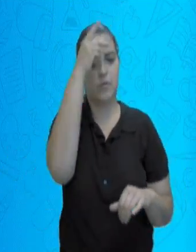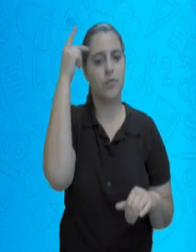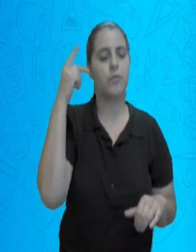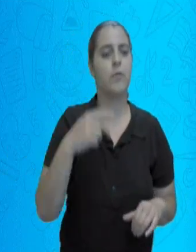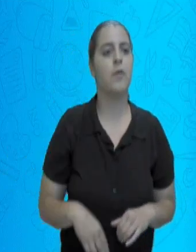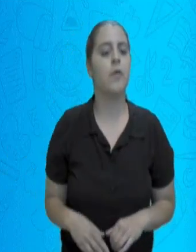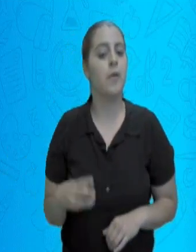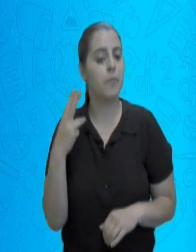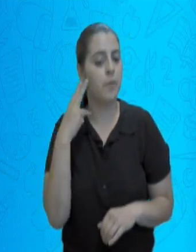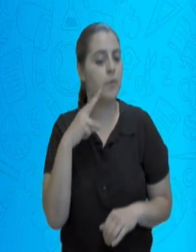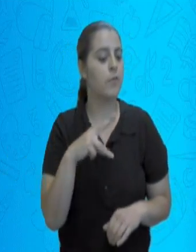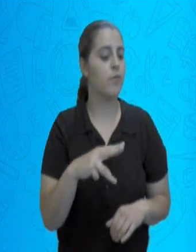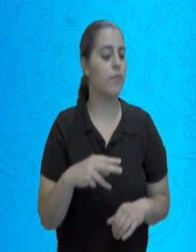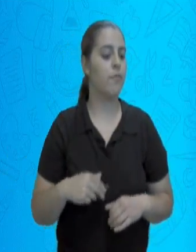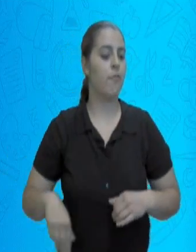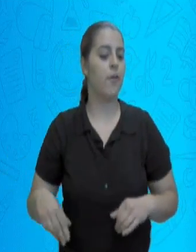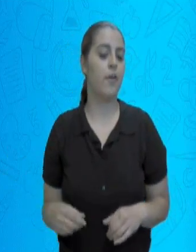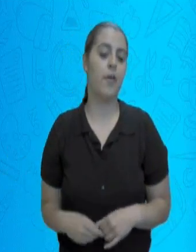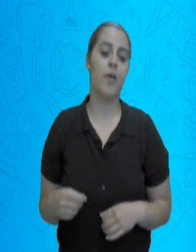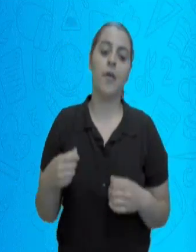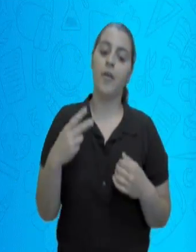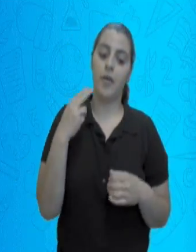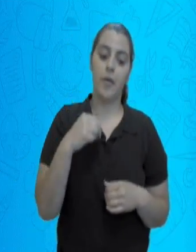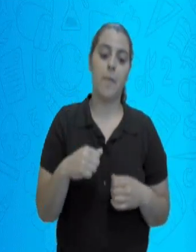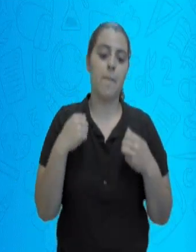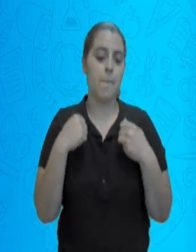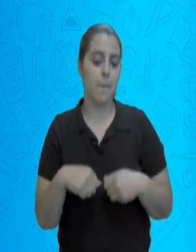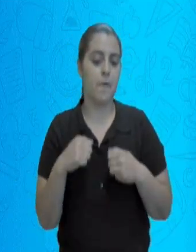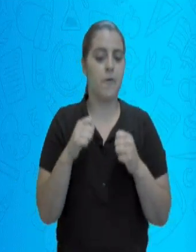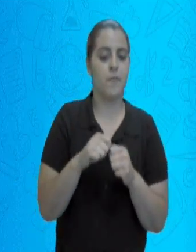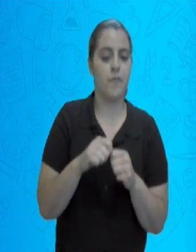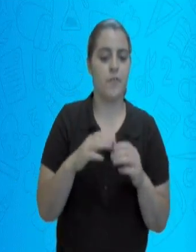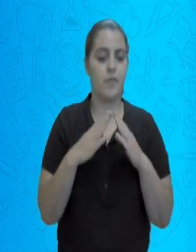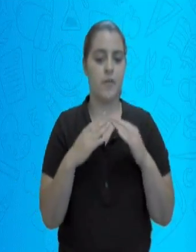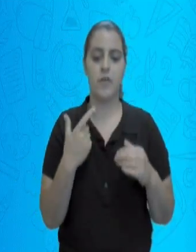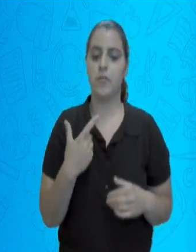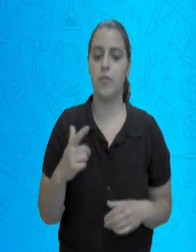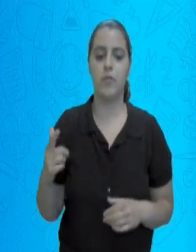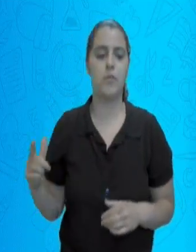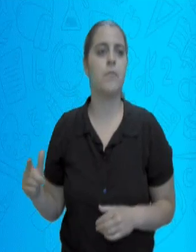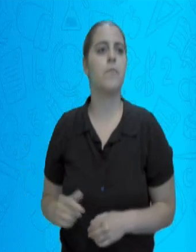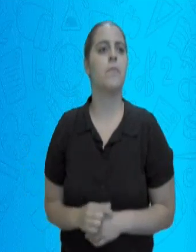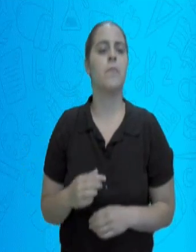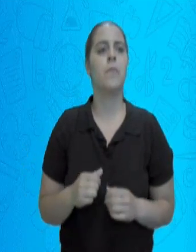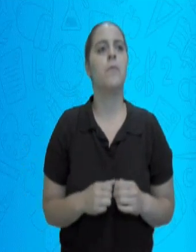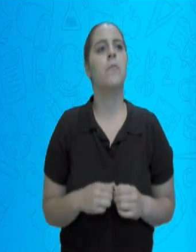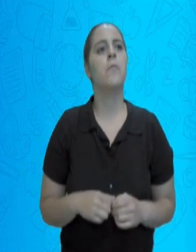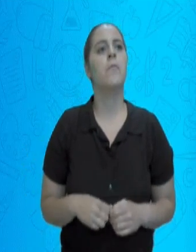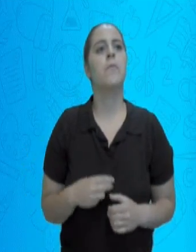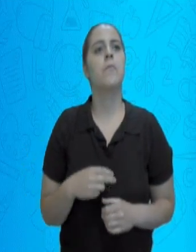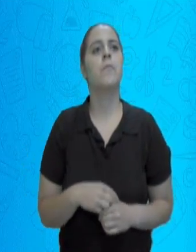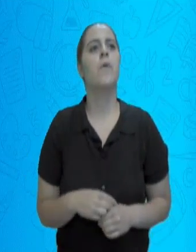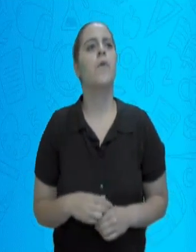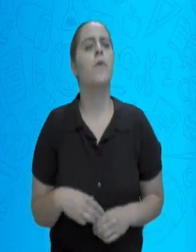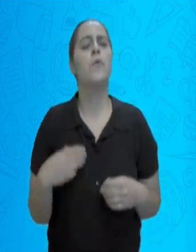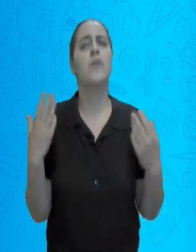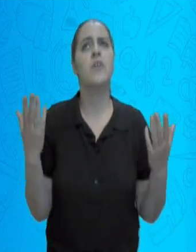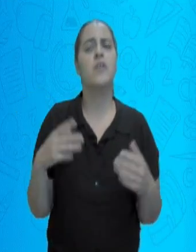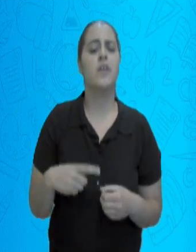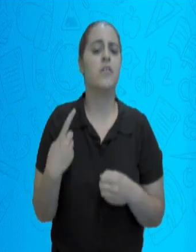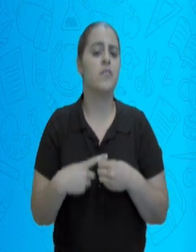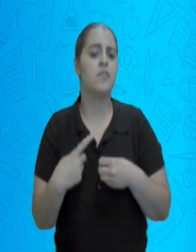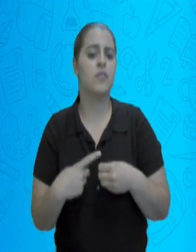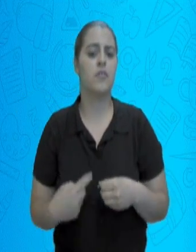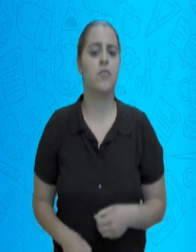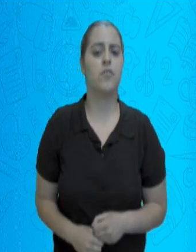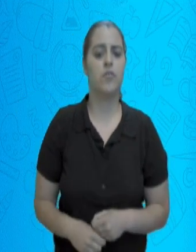importante verificar se eu posso fazer ou não aquela construção. Quando pensamos o que é uma